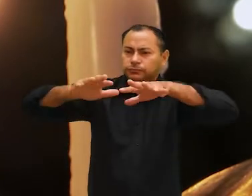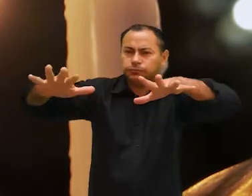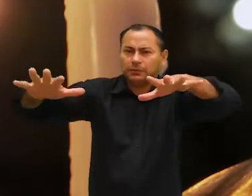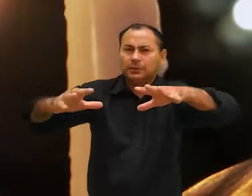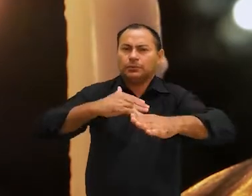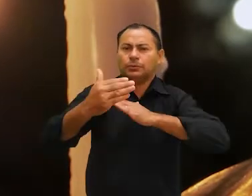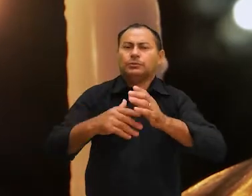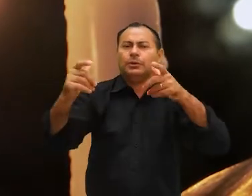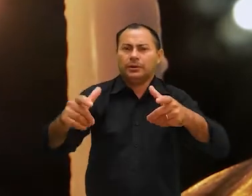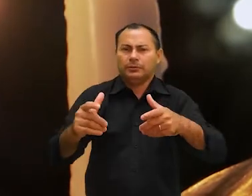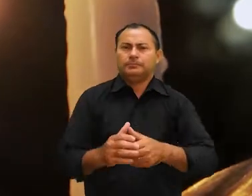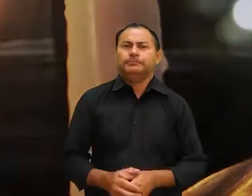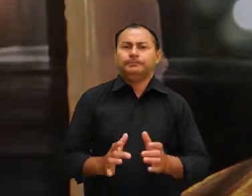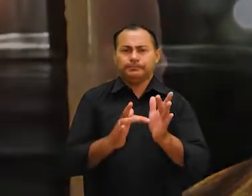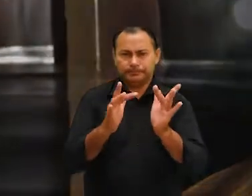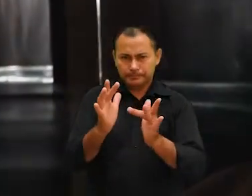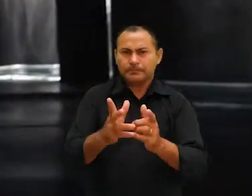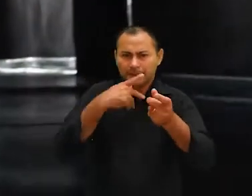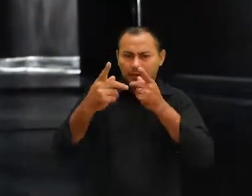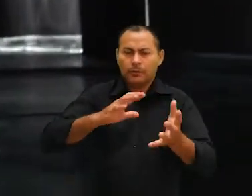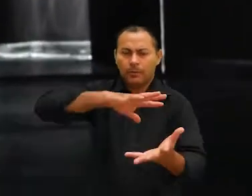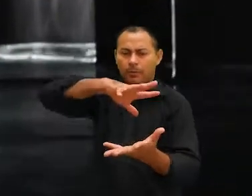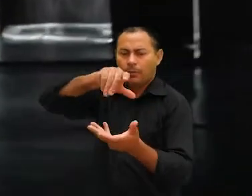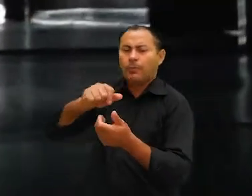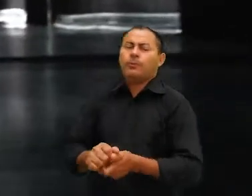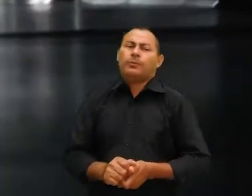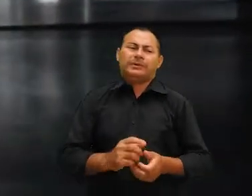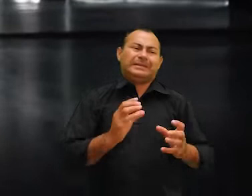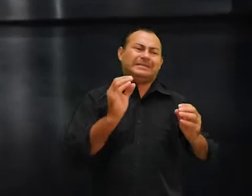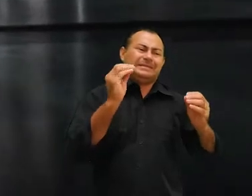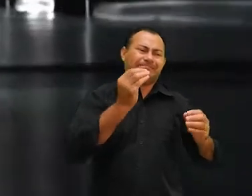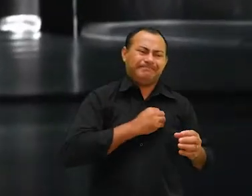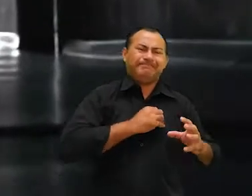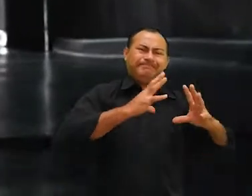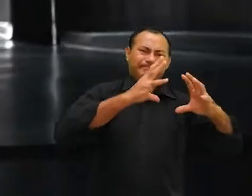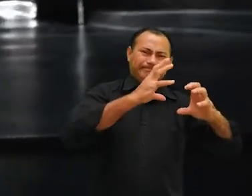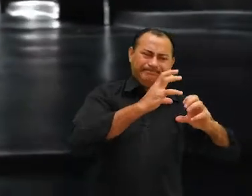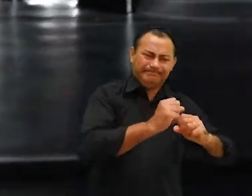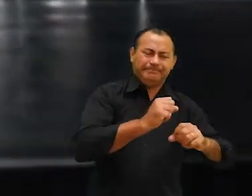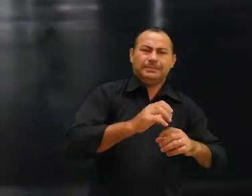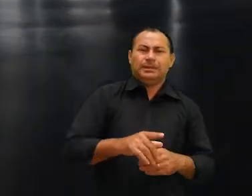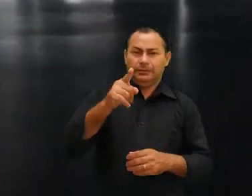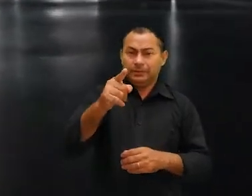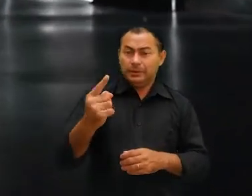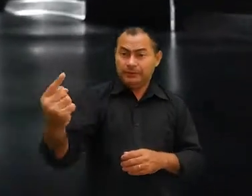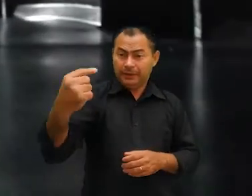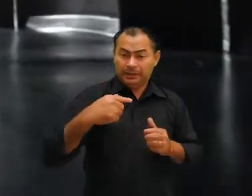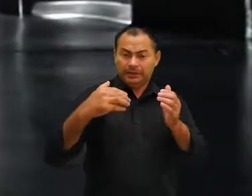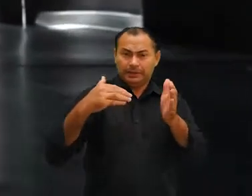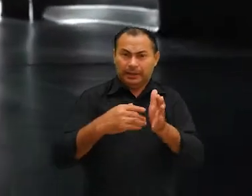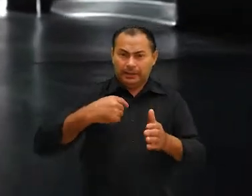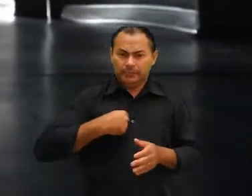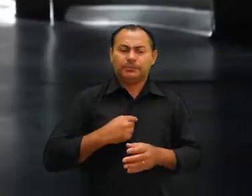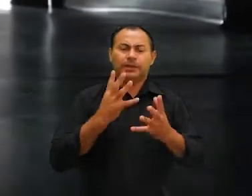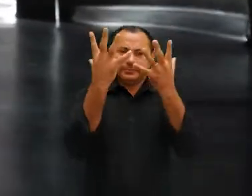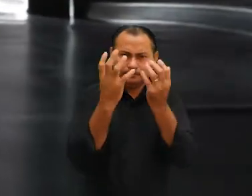vela ilumine todo o ambiente Jesus estava dizendo que o mundo está em trevas vocês que vieram até mim